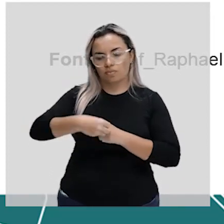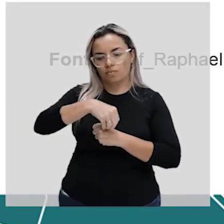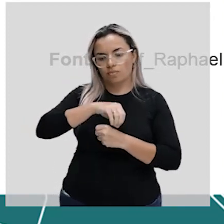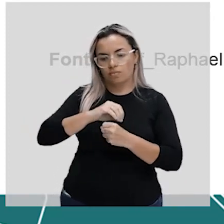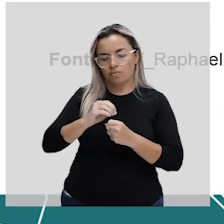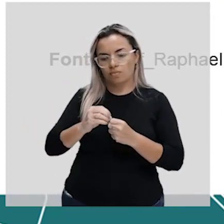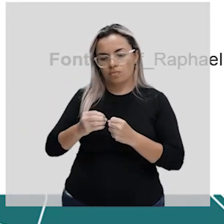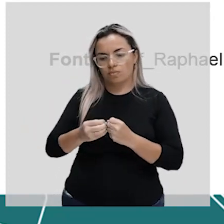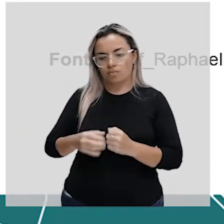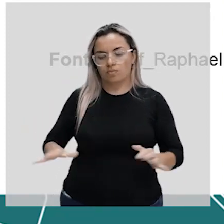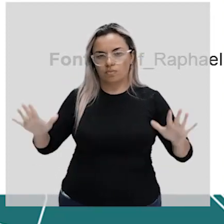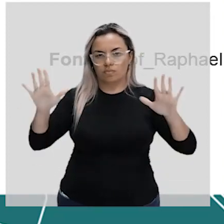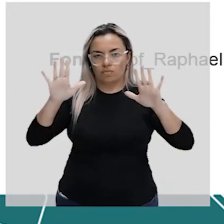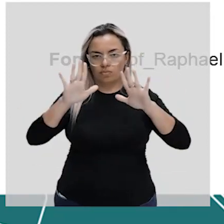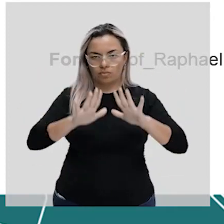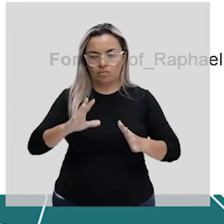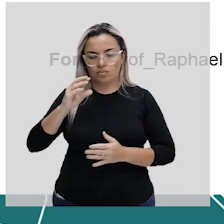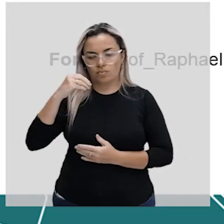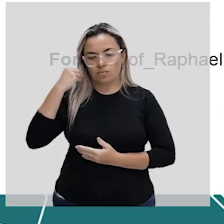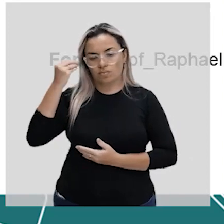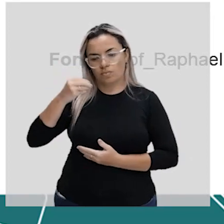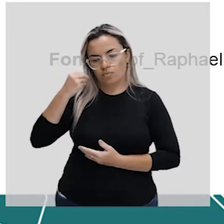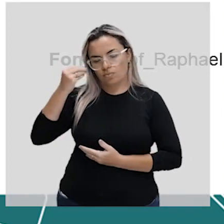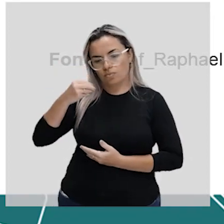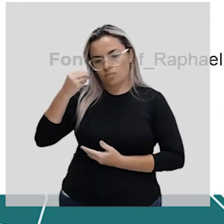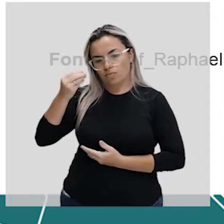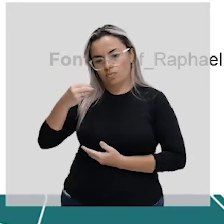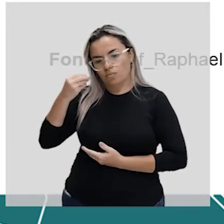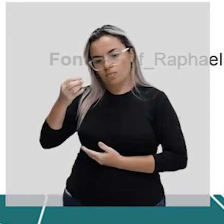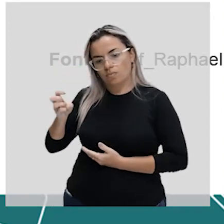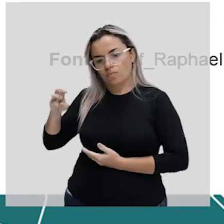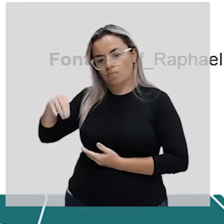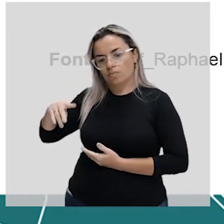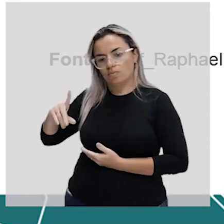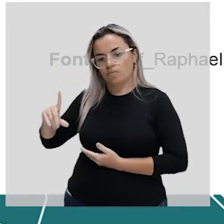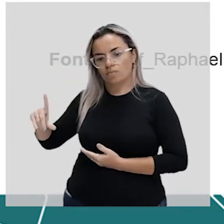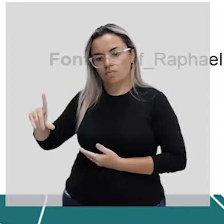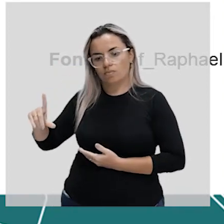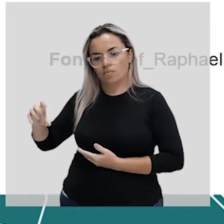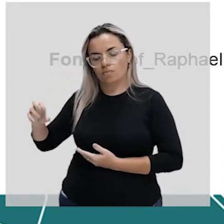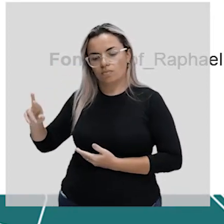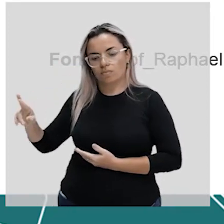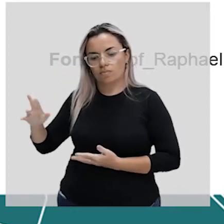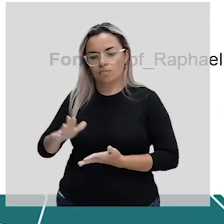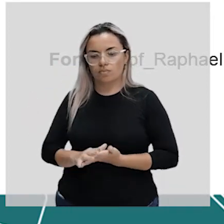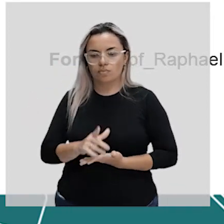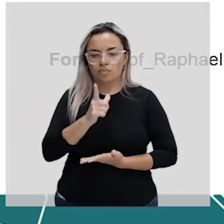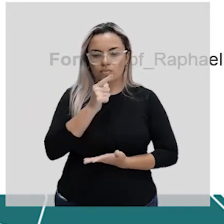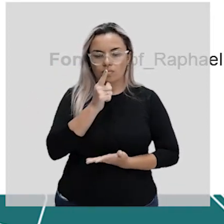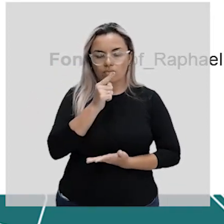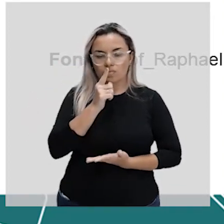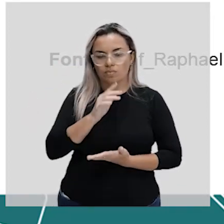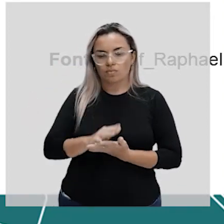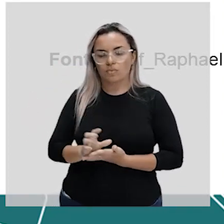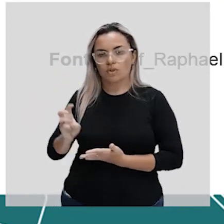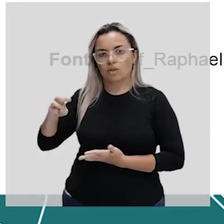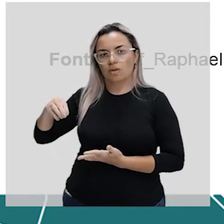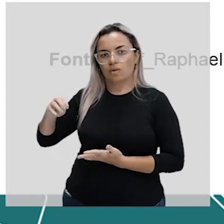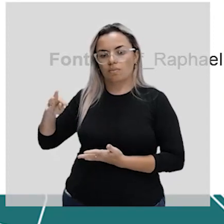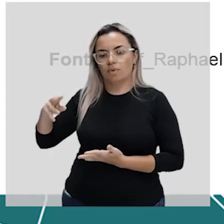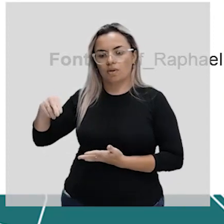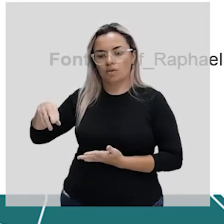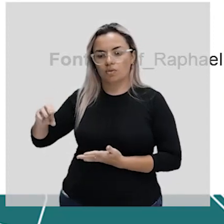naquela atmosfera simulada pelo experimento de Miller, tá? O que tinha lá? Tinha água, metano e amônia,